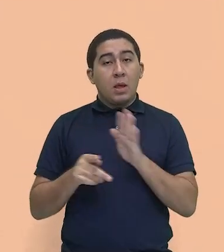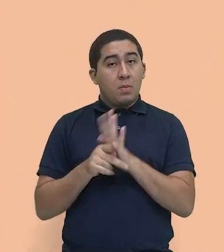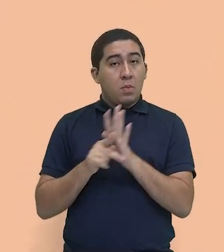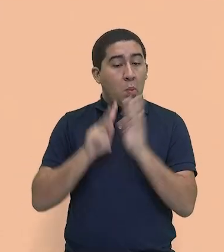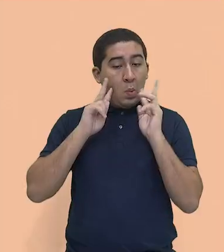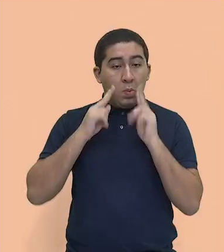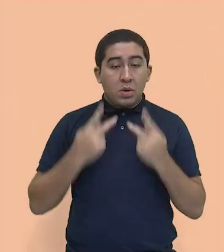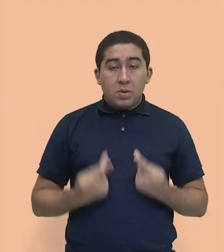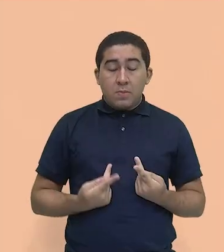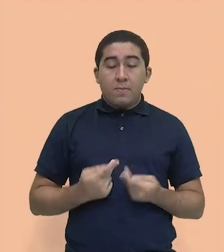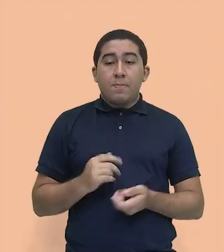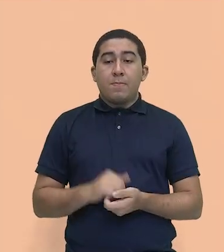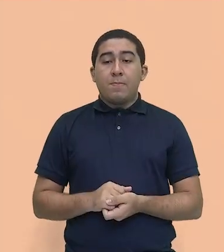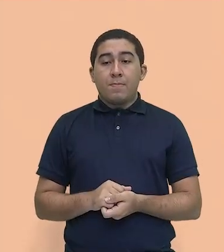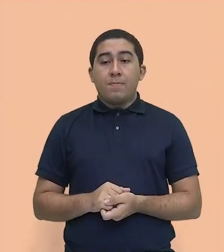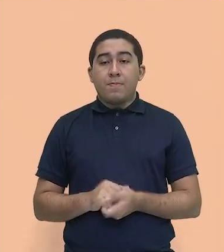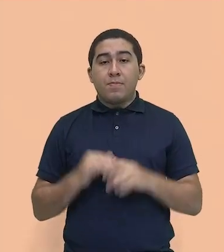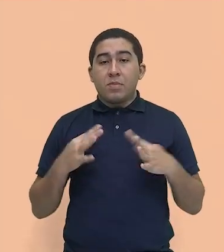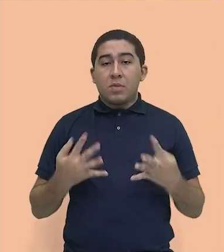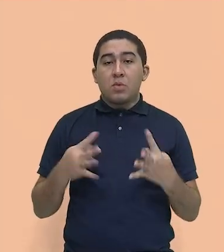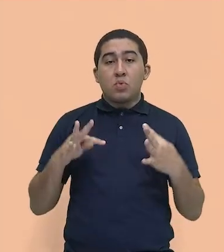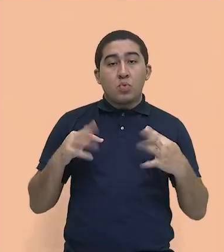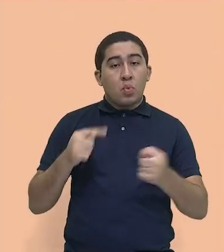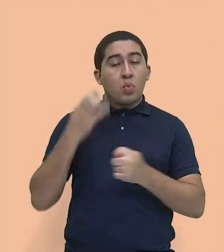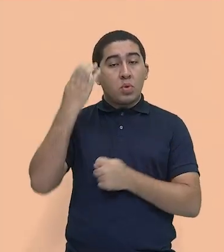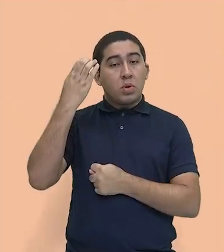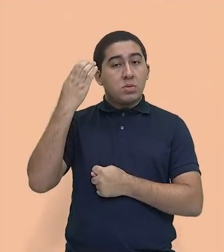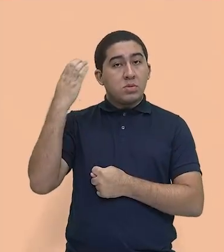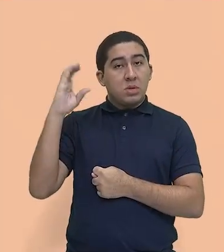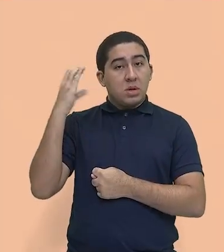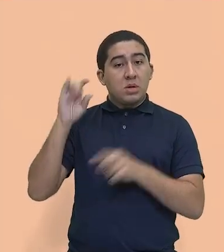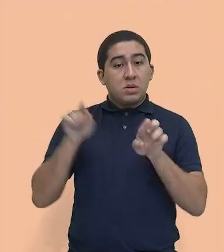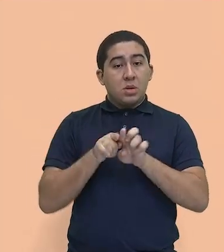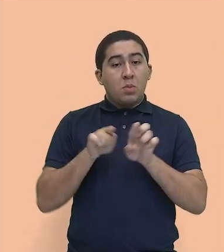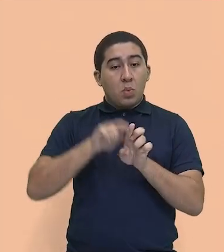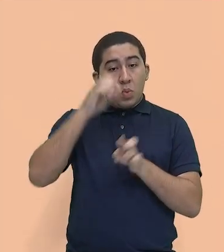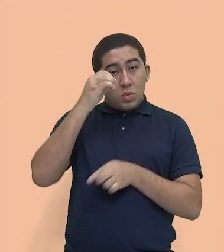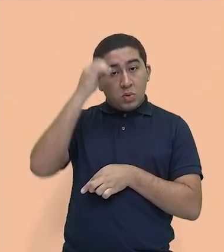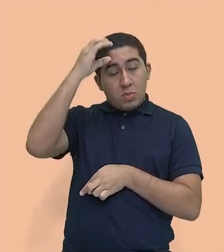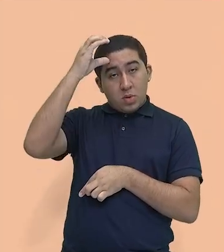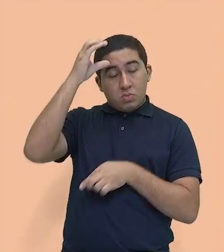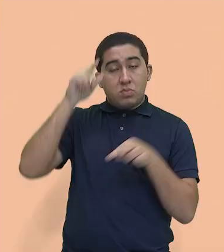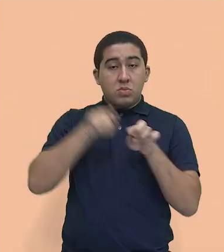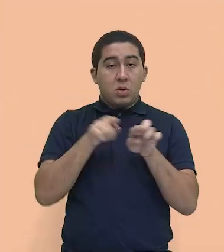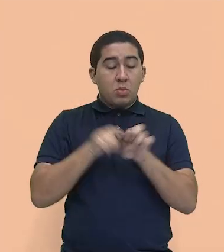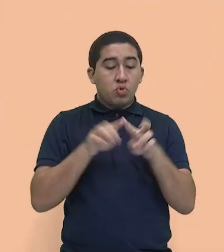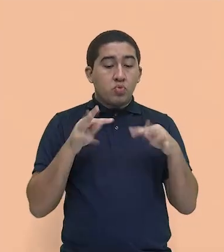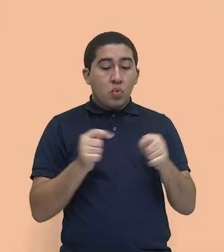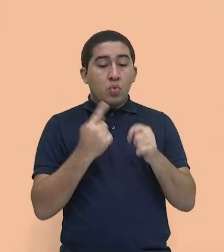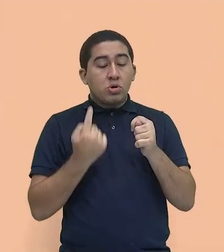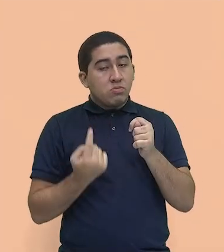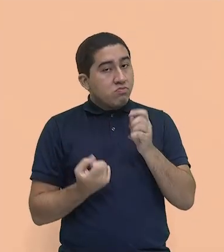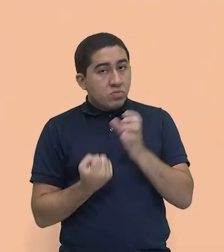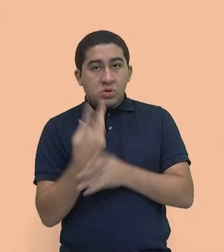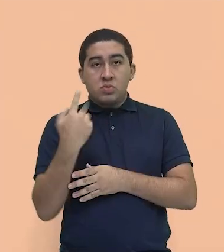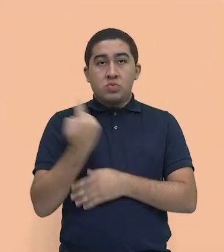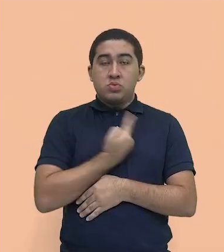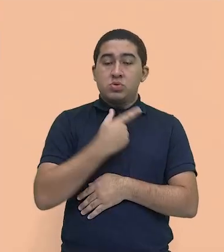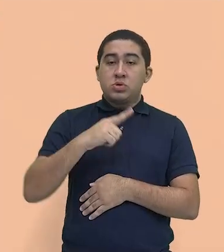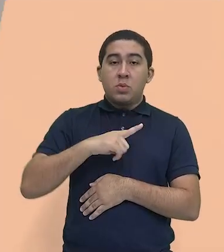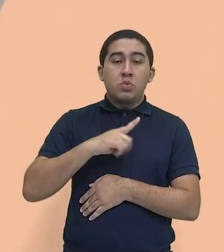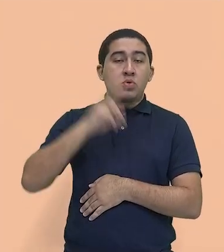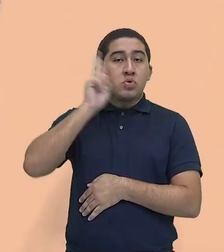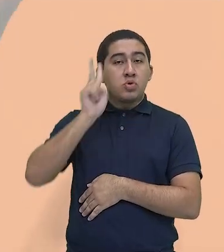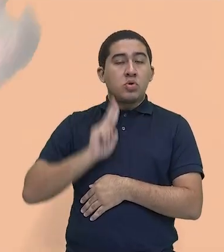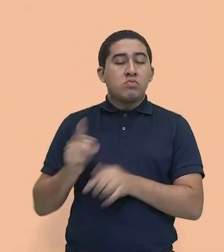humana. Então, toda a ciência, todo o conhecimento, toda a invenção que nós temos aí na história,